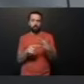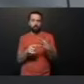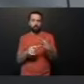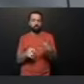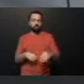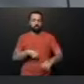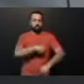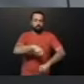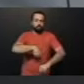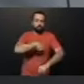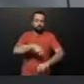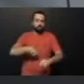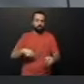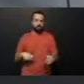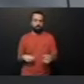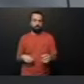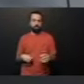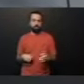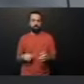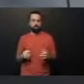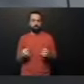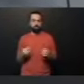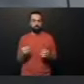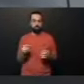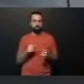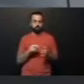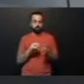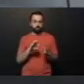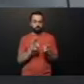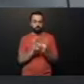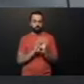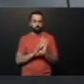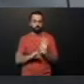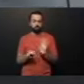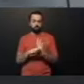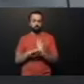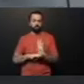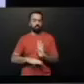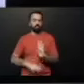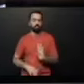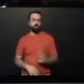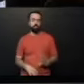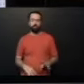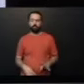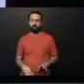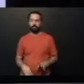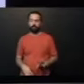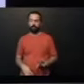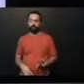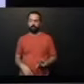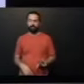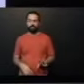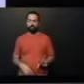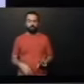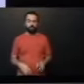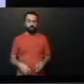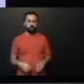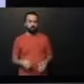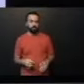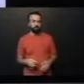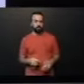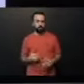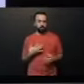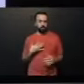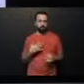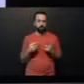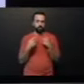tá? É uma vitamina. No nosso material, ela veio assim resumidinha, tá? Mas eu falo para os alunos